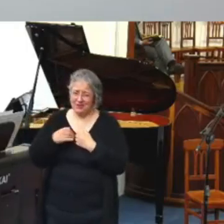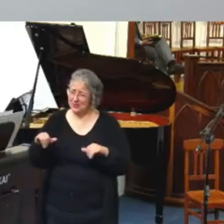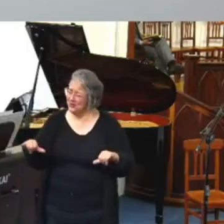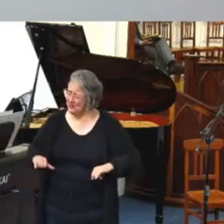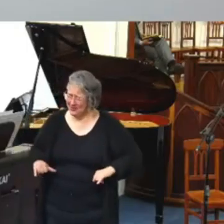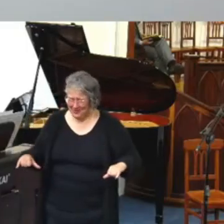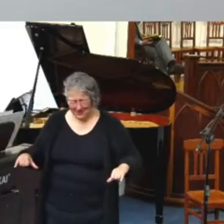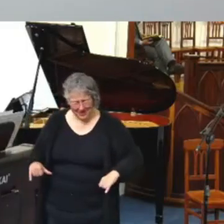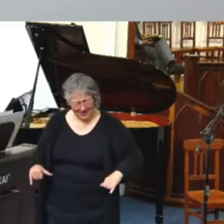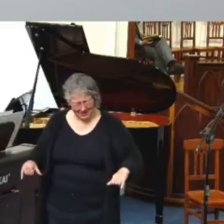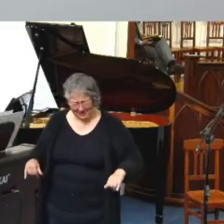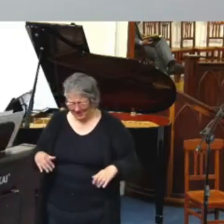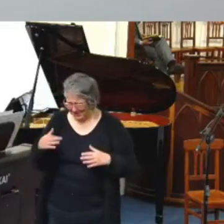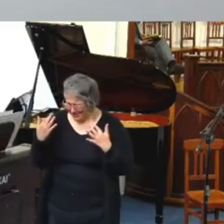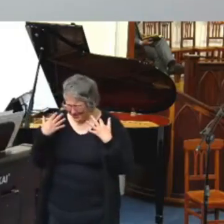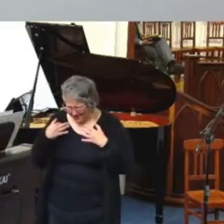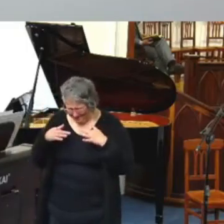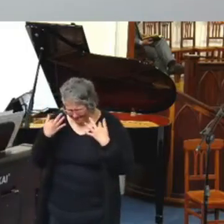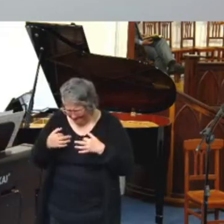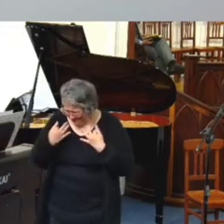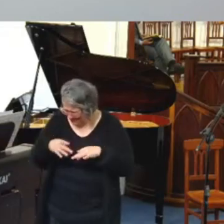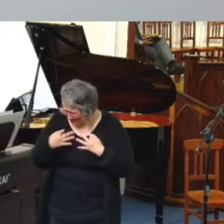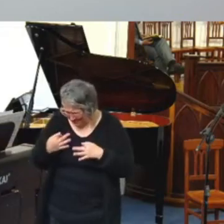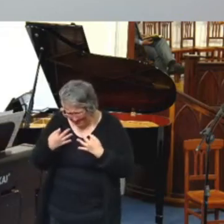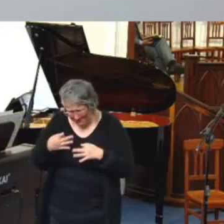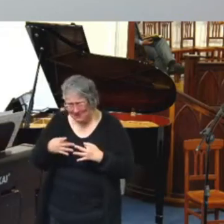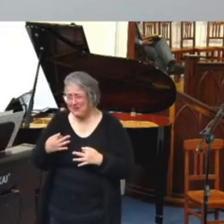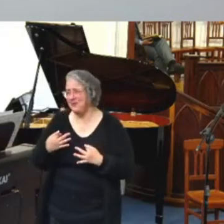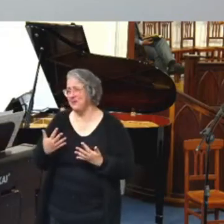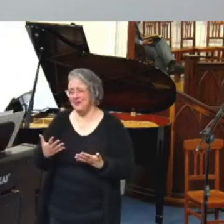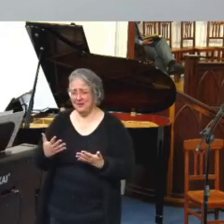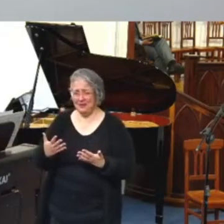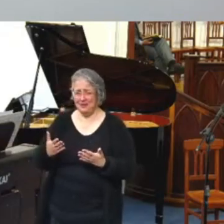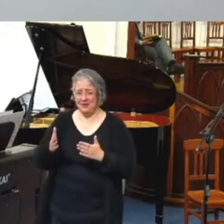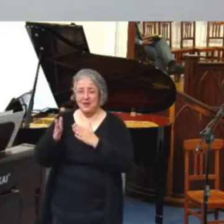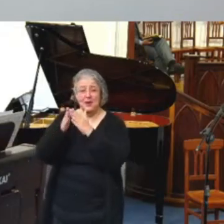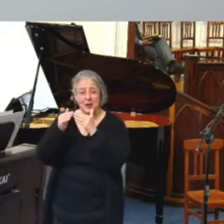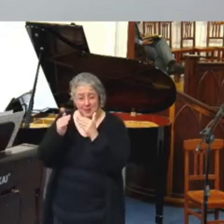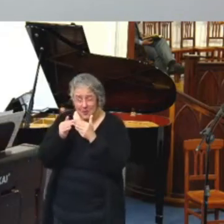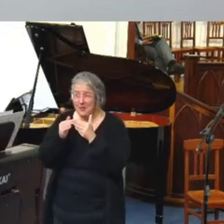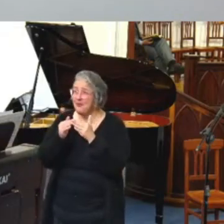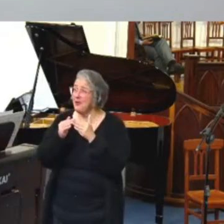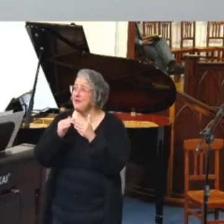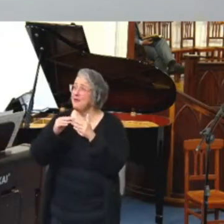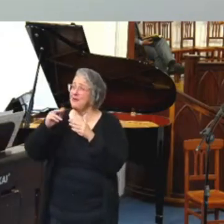tua graça. E o verso 5 ele diz o porquê.